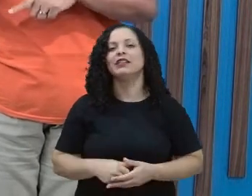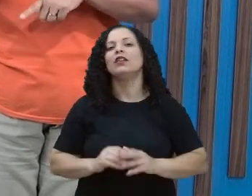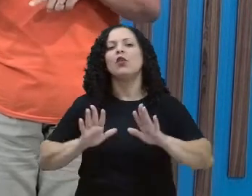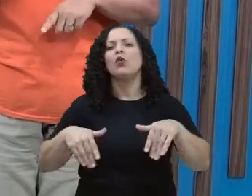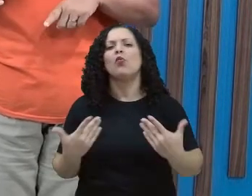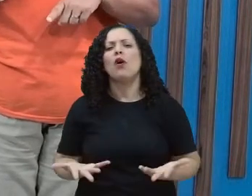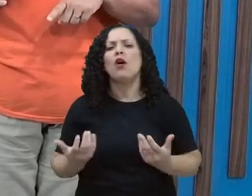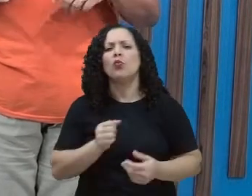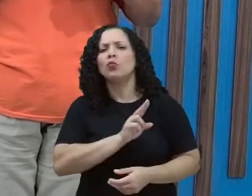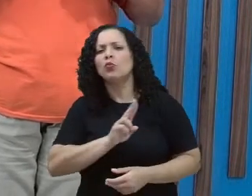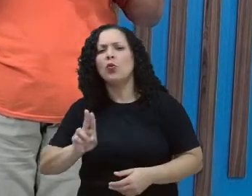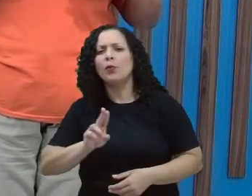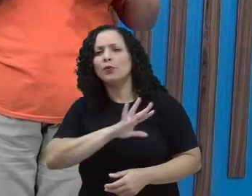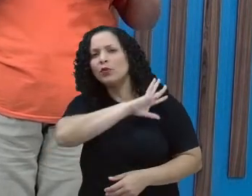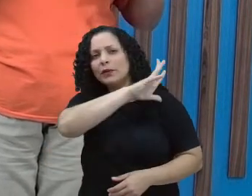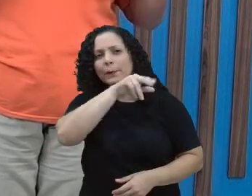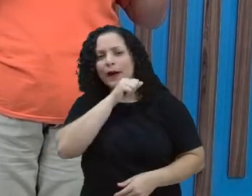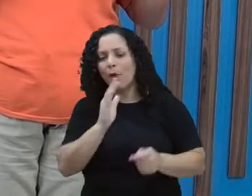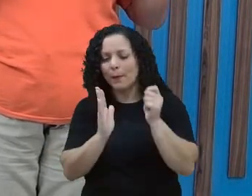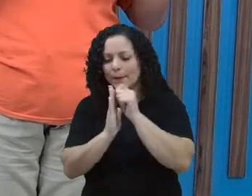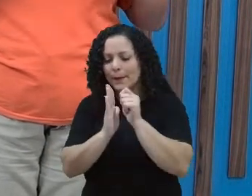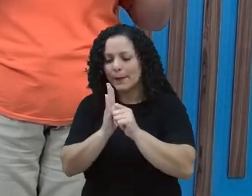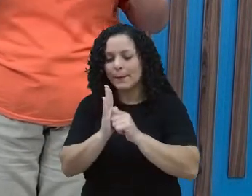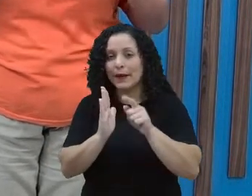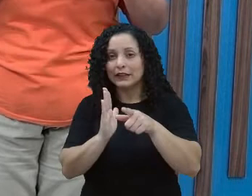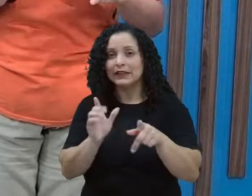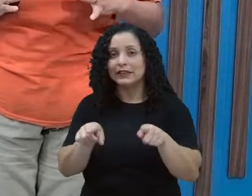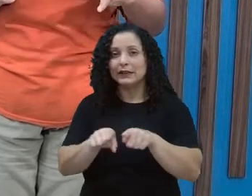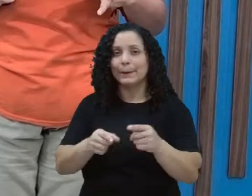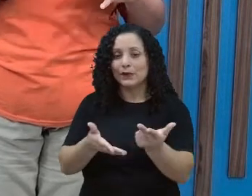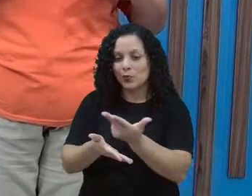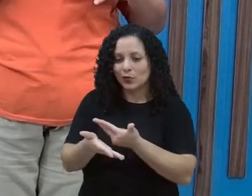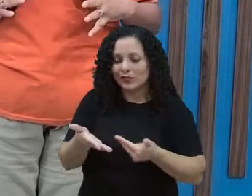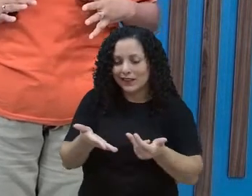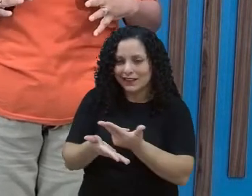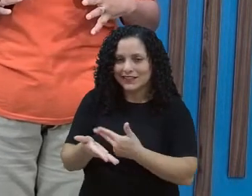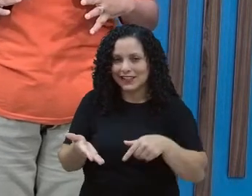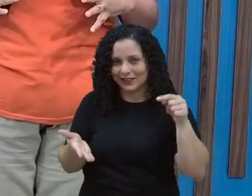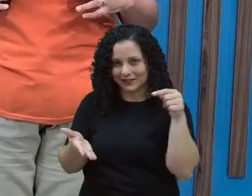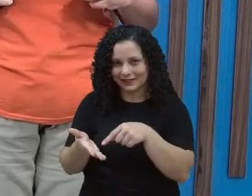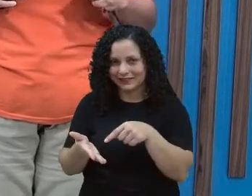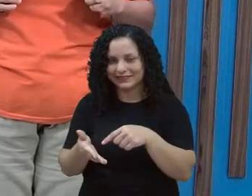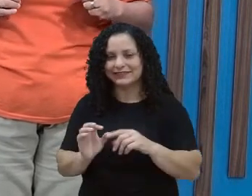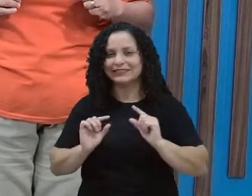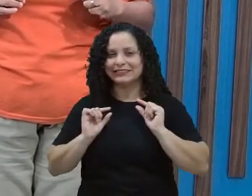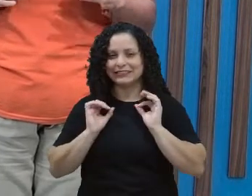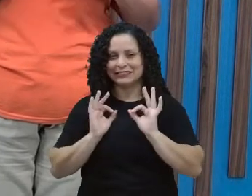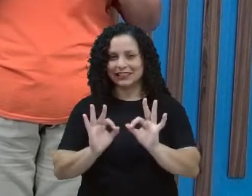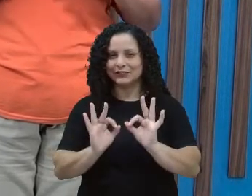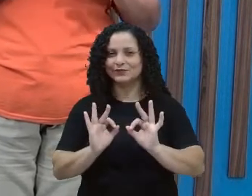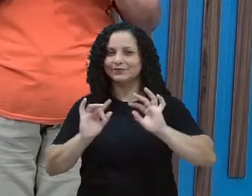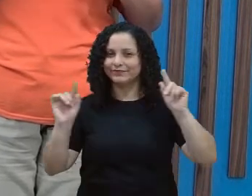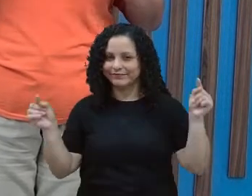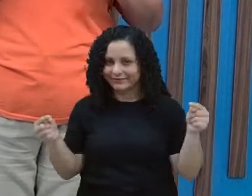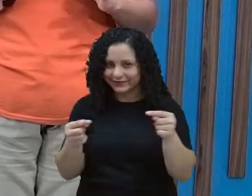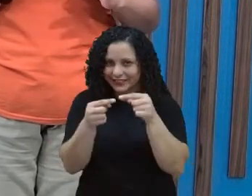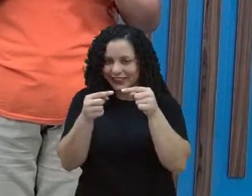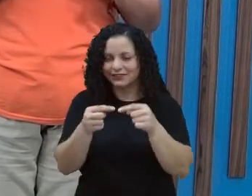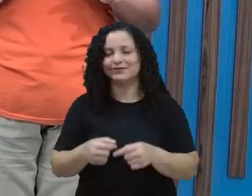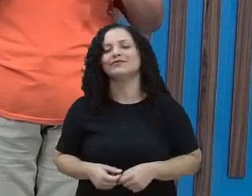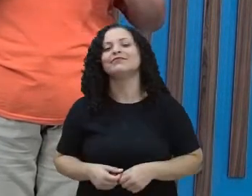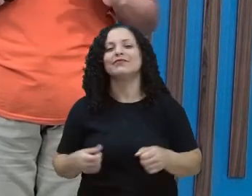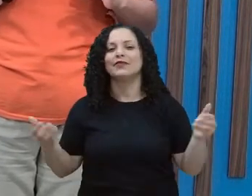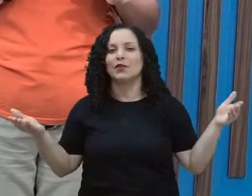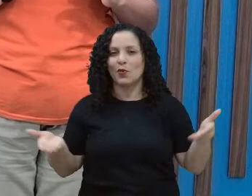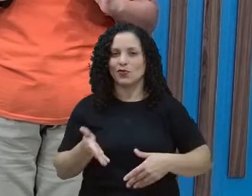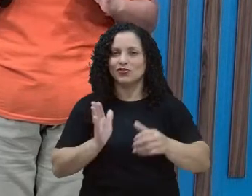que você pesquisou e faça um desenho desse animal. Combinado? Então, é isso a